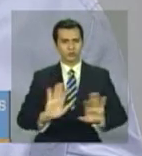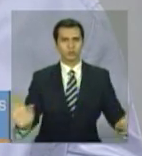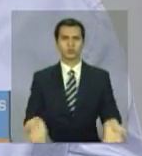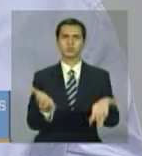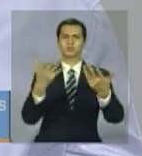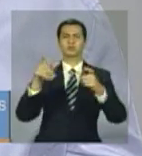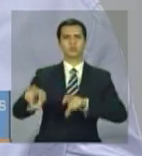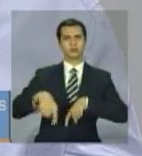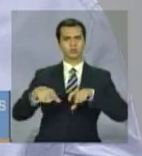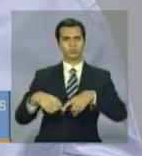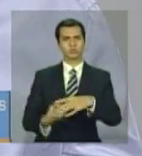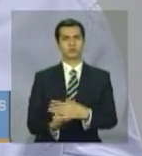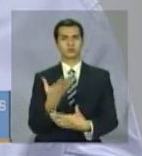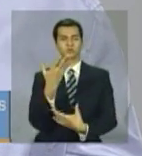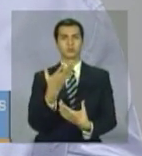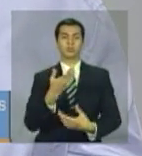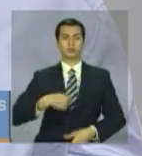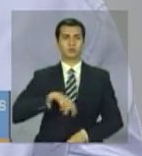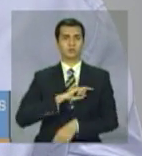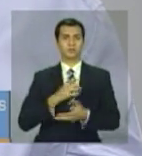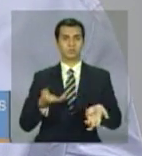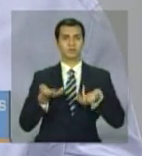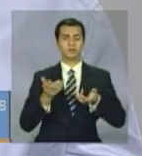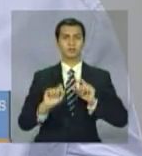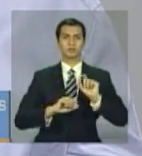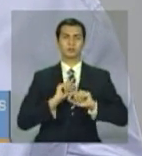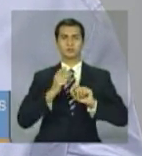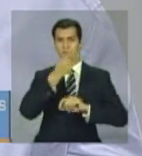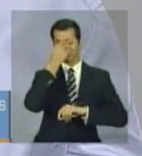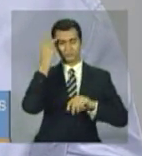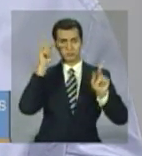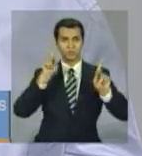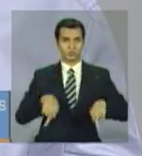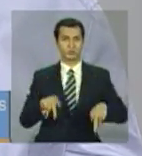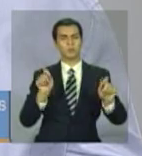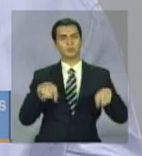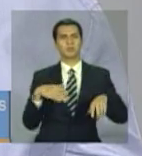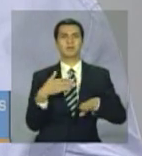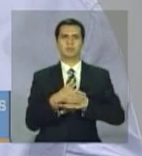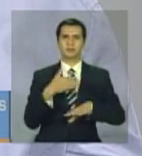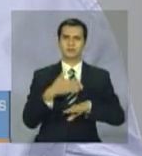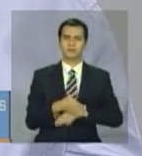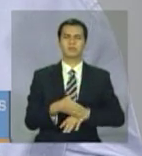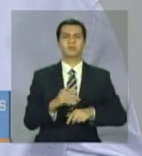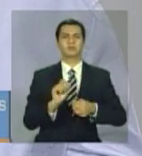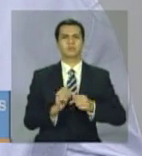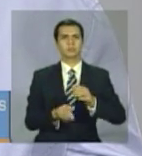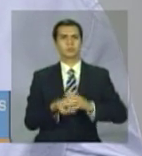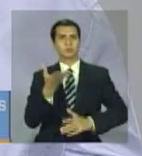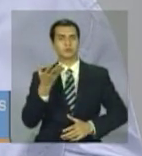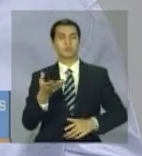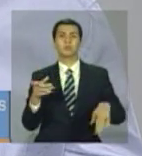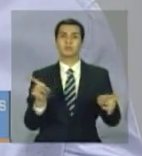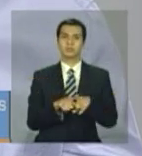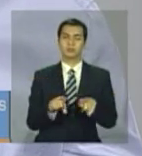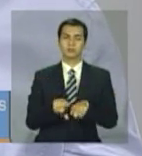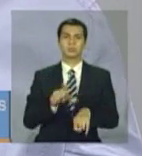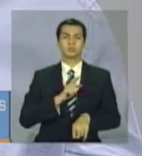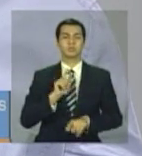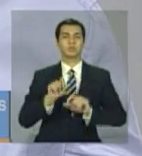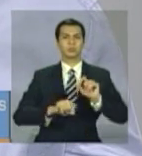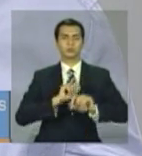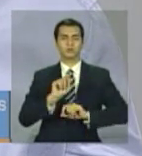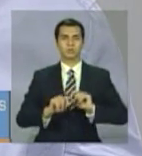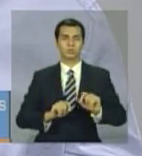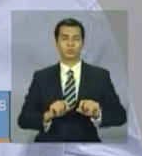nós queremos, né, que a produção inclusiva, para que essas pessoas também tenham acesso à produção, né, tem também a agricultura